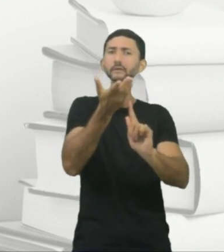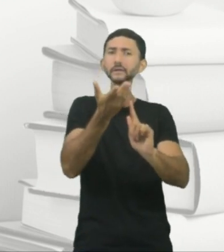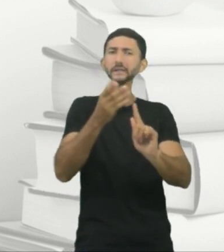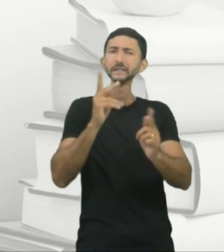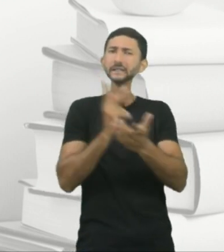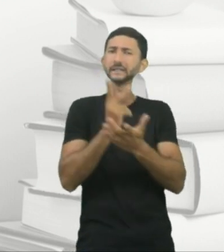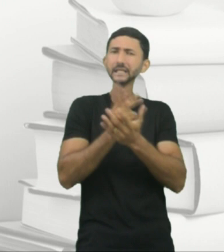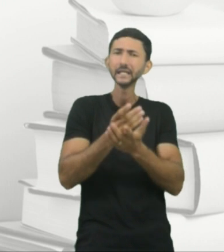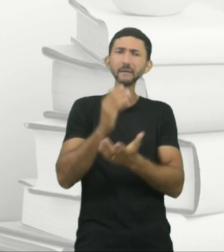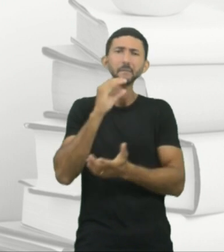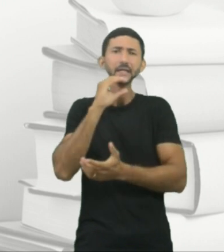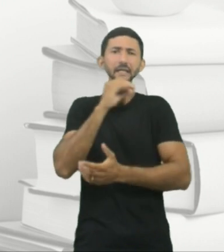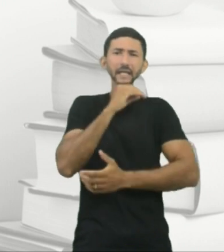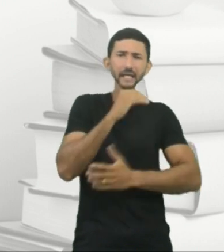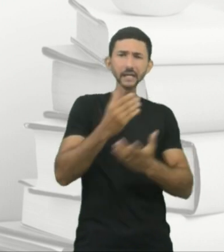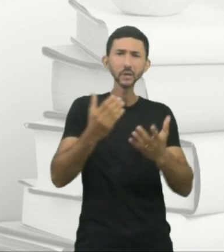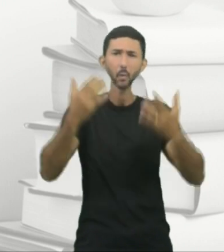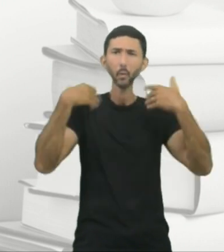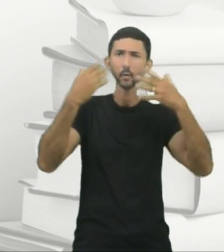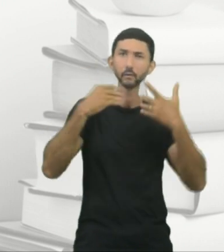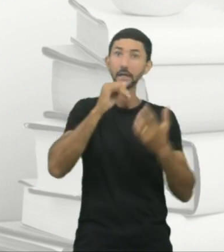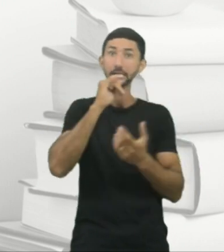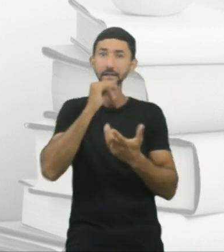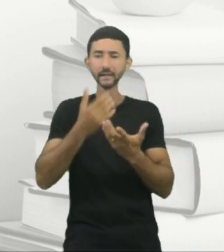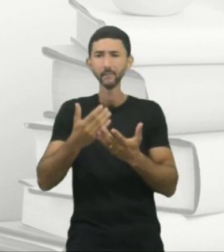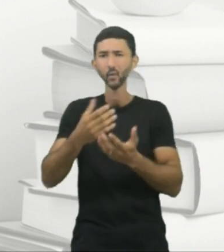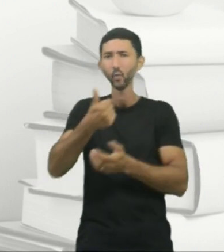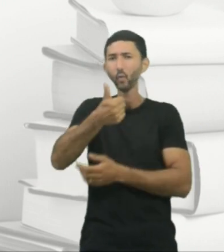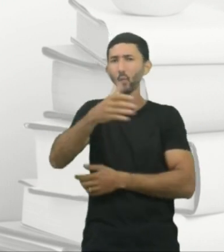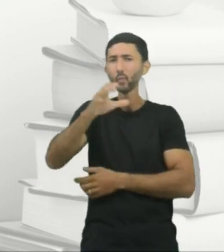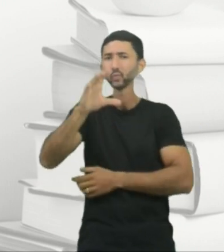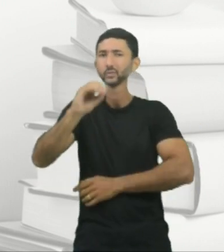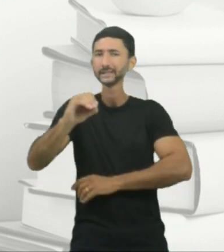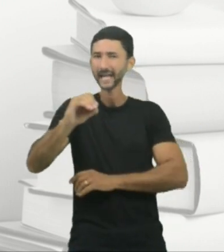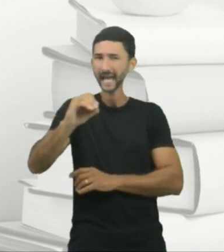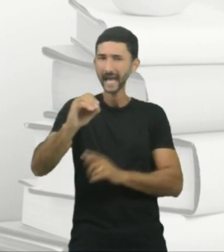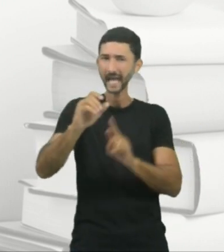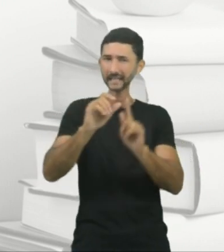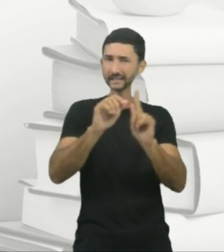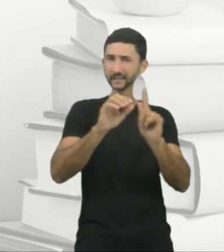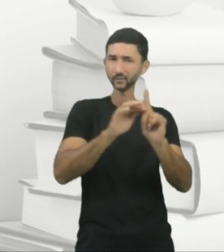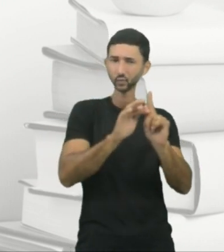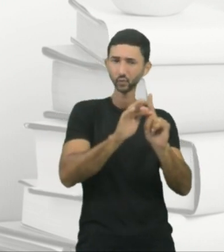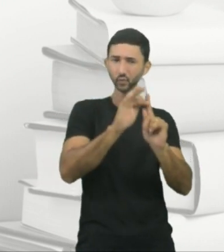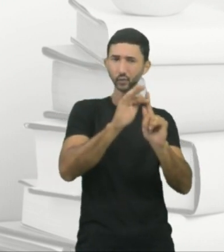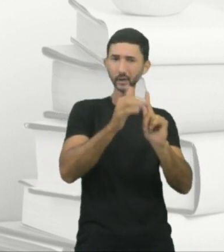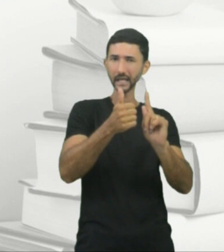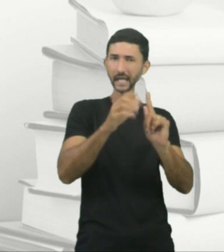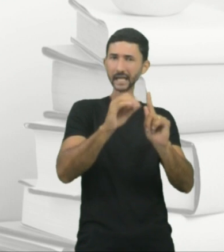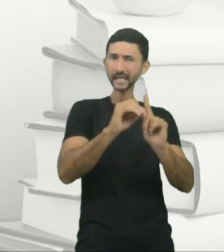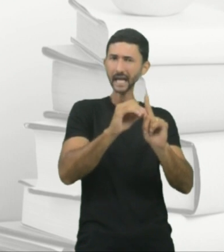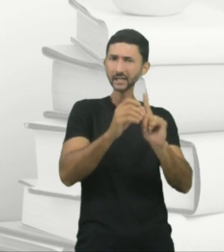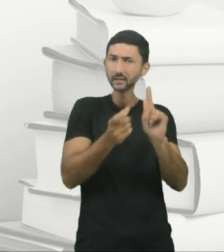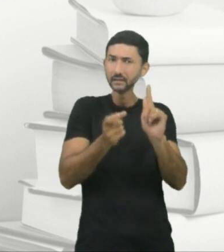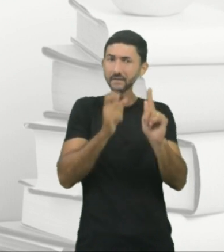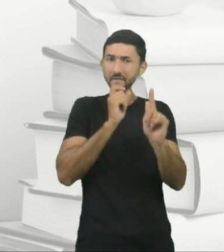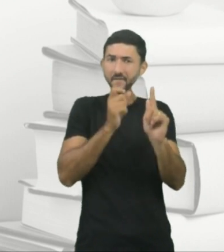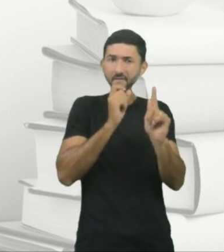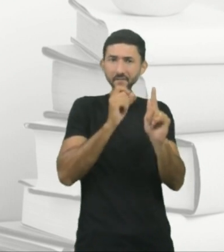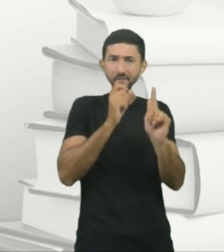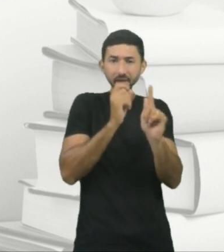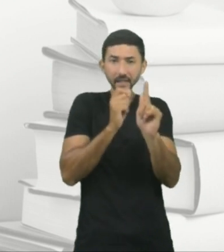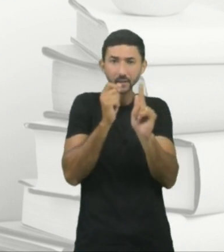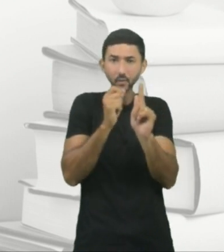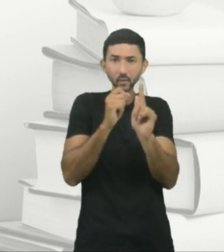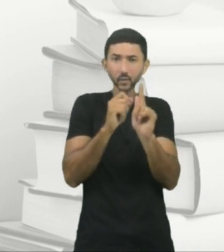calor. Porque se uma temperatura tiver, por exemplo, 10 graus, você pode estar sentindo bastante frio.